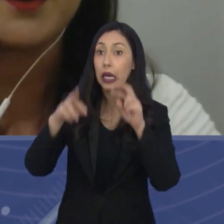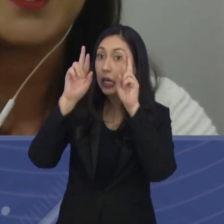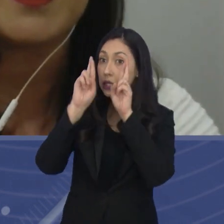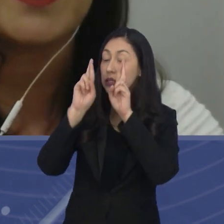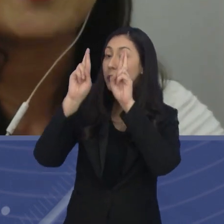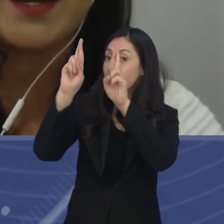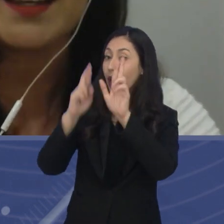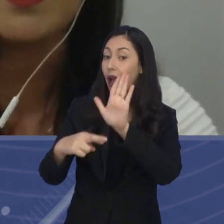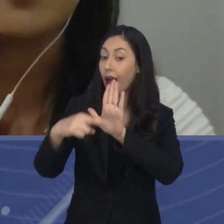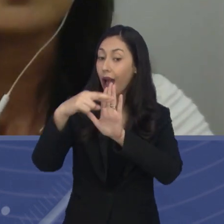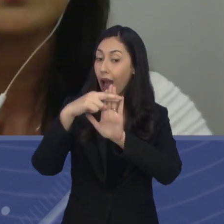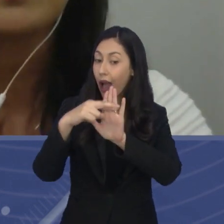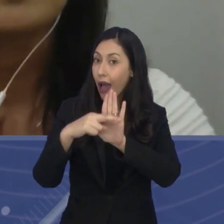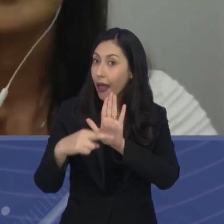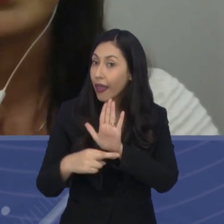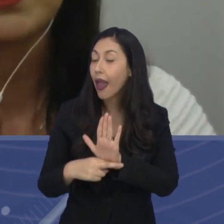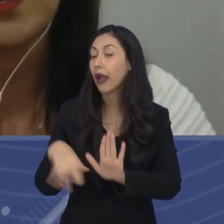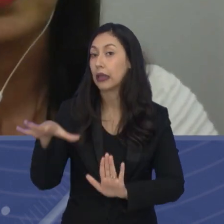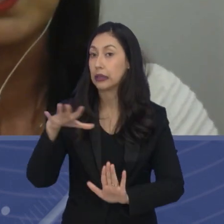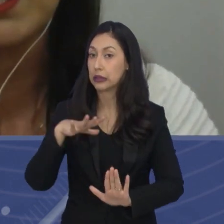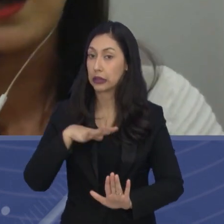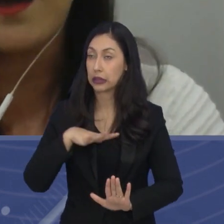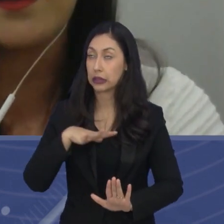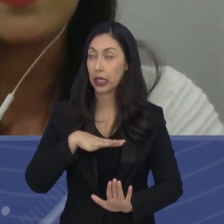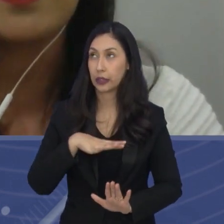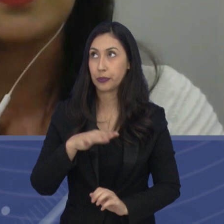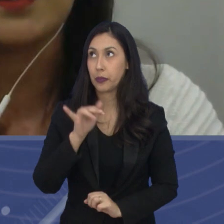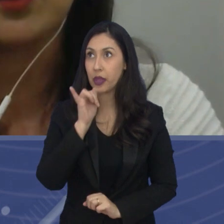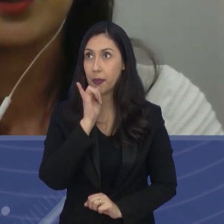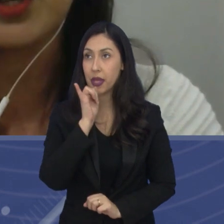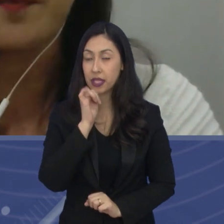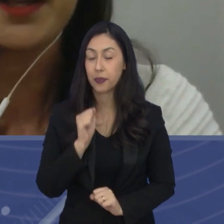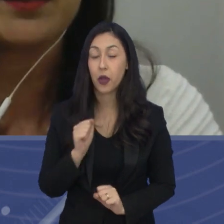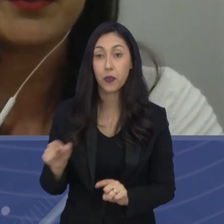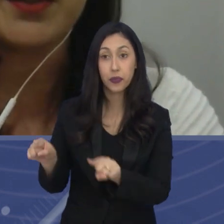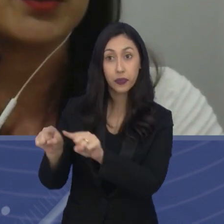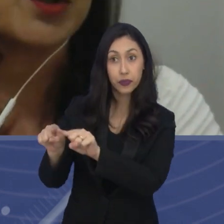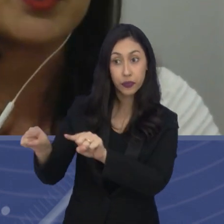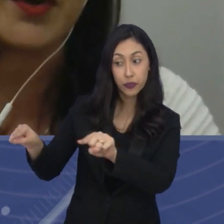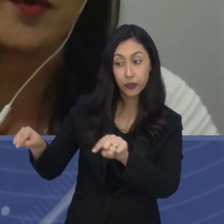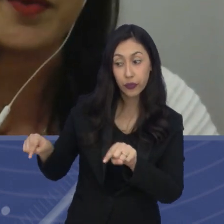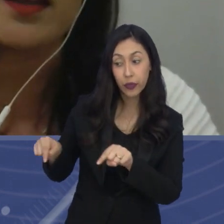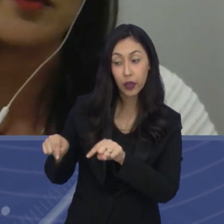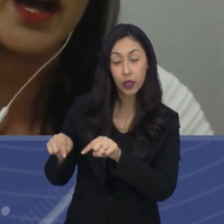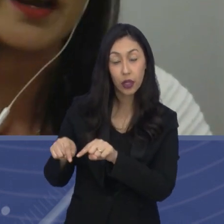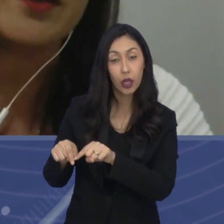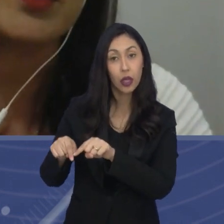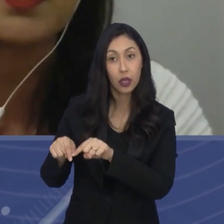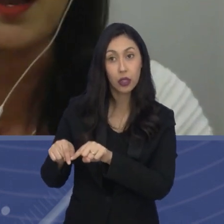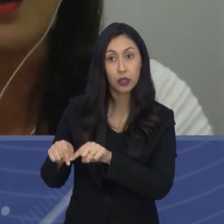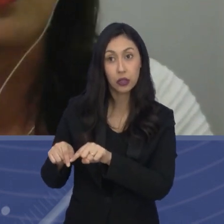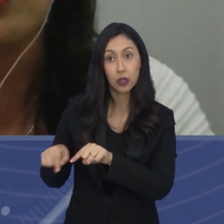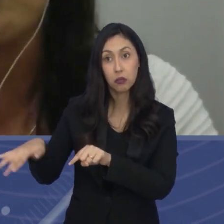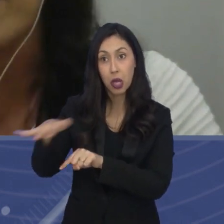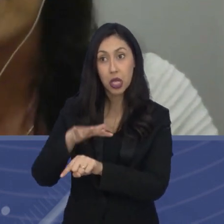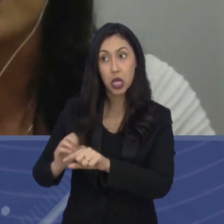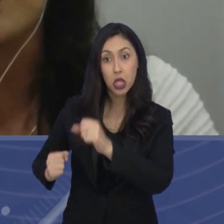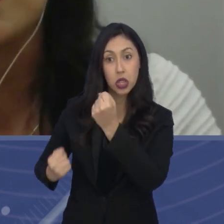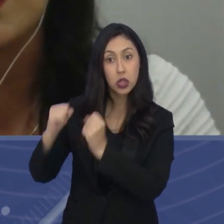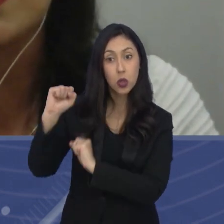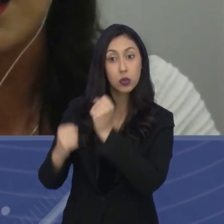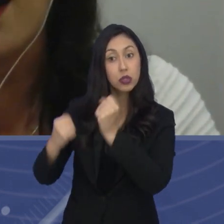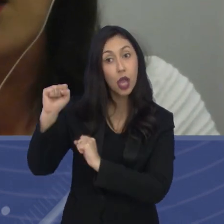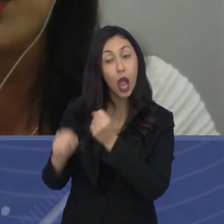sabe melhor até falar que eu. Por exemplo, se a área que o loteamento, que o lote foi comprado é uma área industrial ou uma